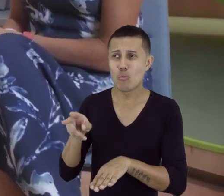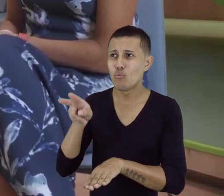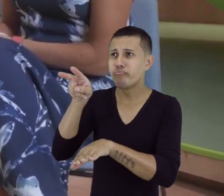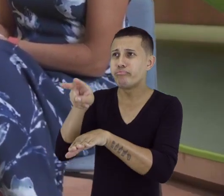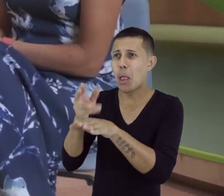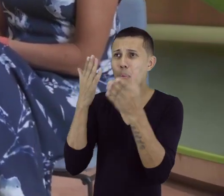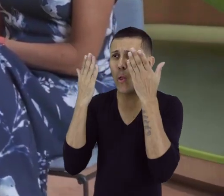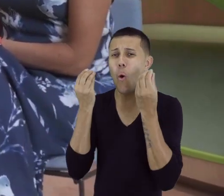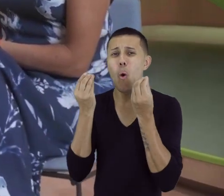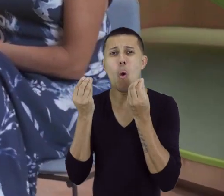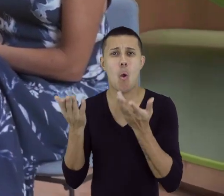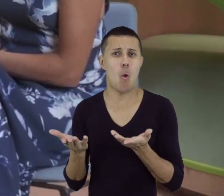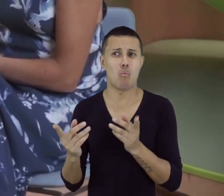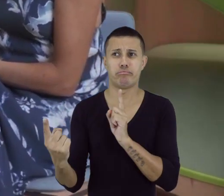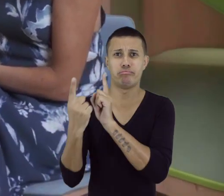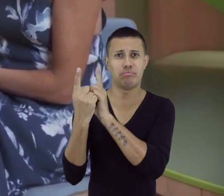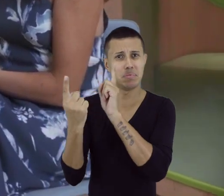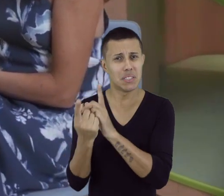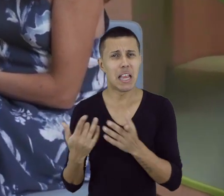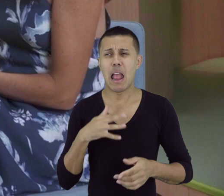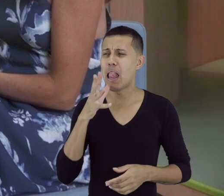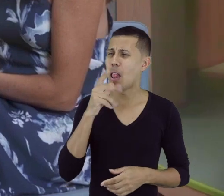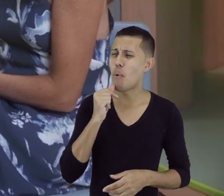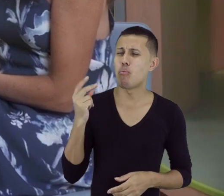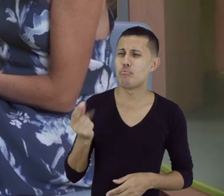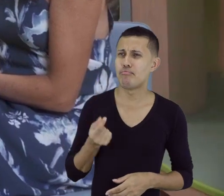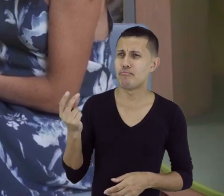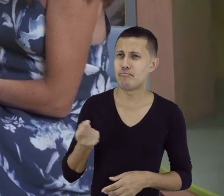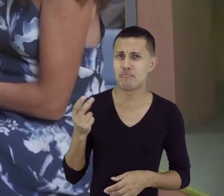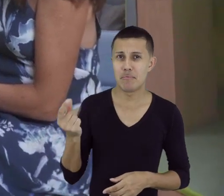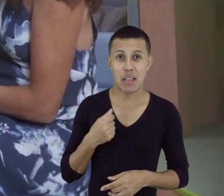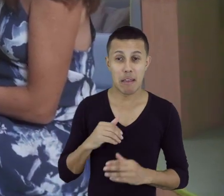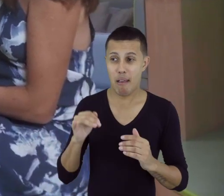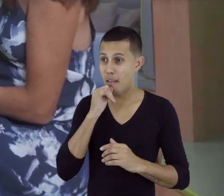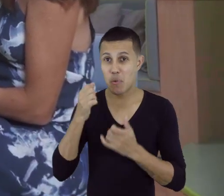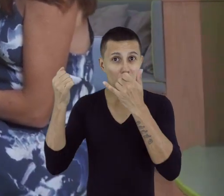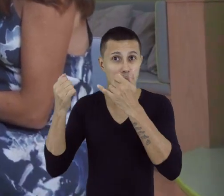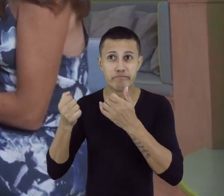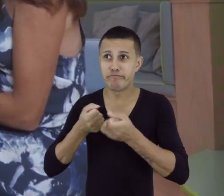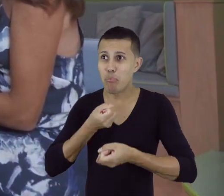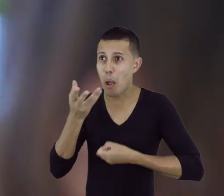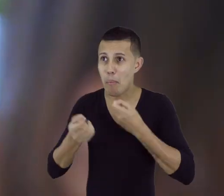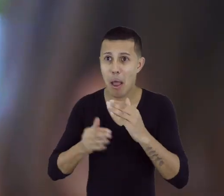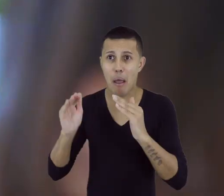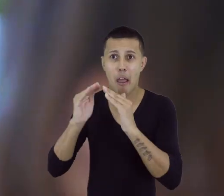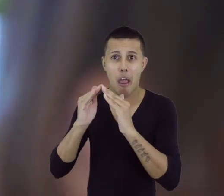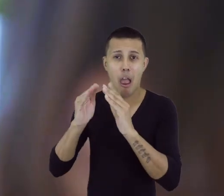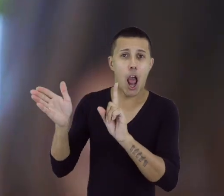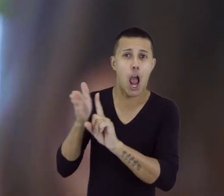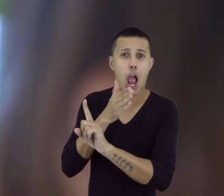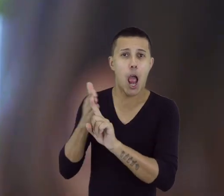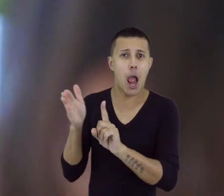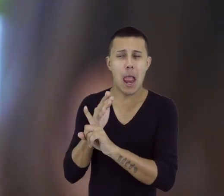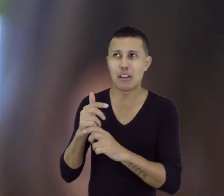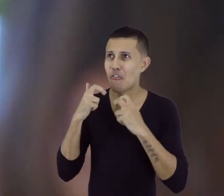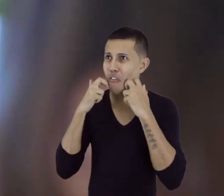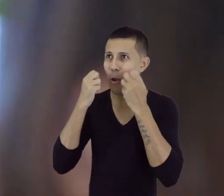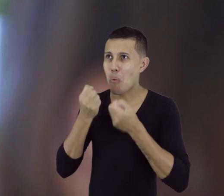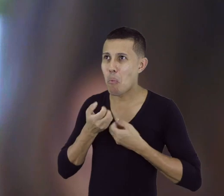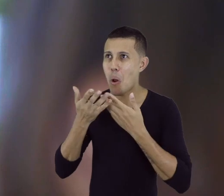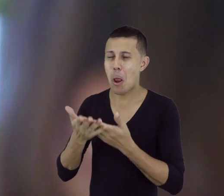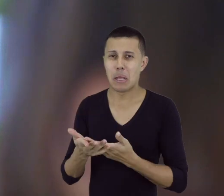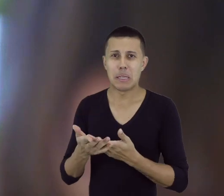num consultório de um psicólogo. Eu levei muito tempo para conseguir falar do caso de violência doméstica. Eu tinha vergonha, eu não lidava bem